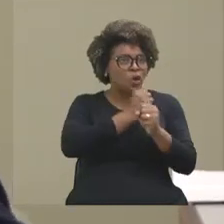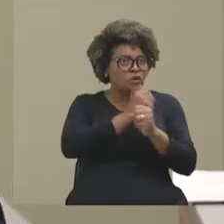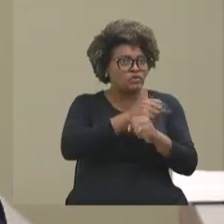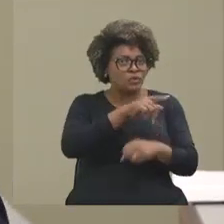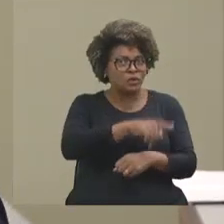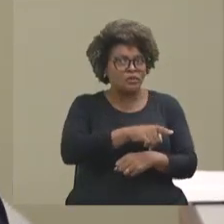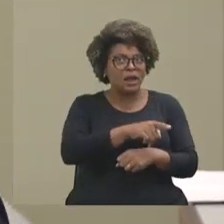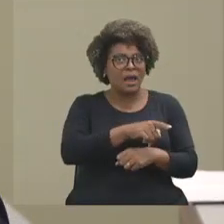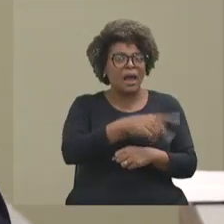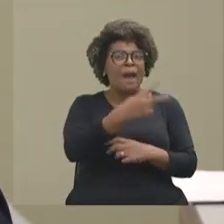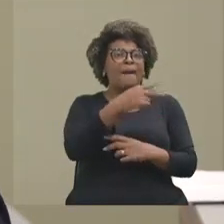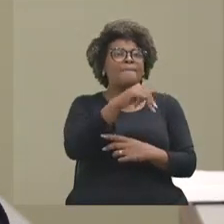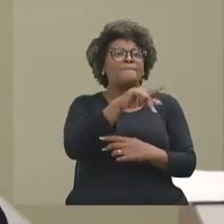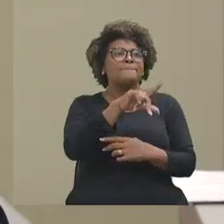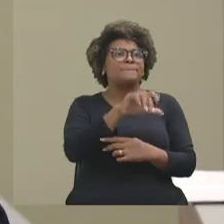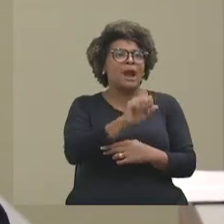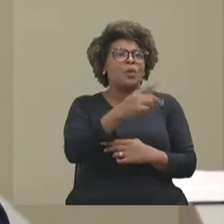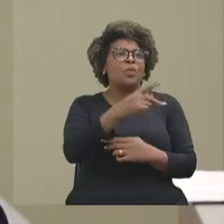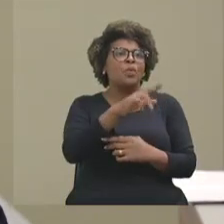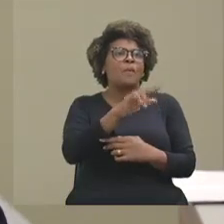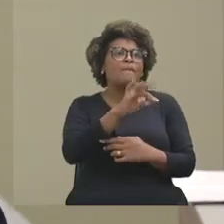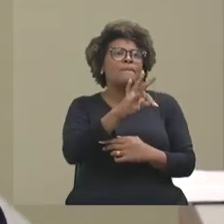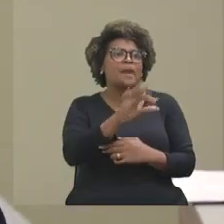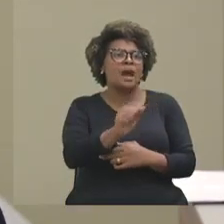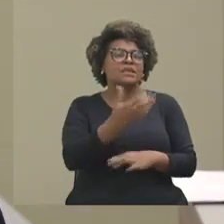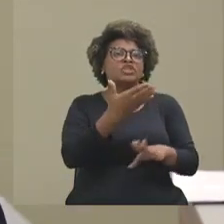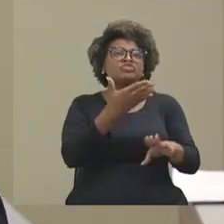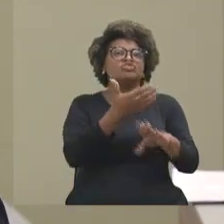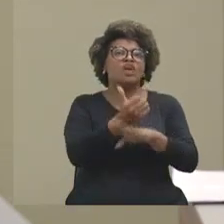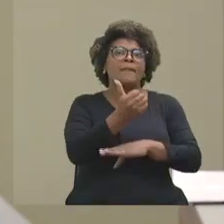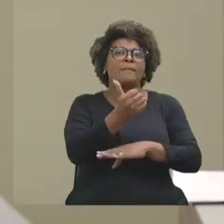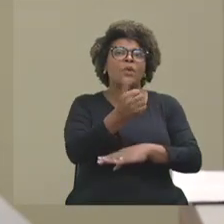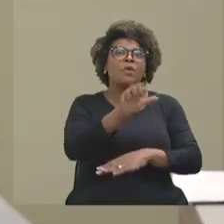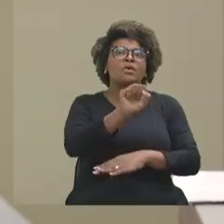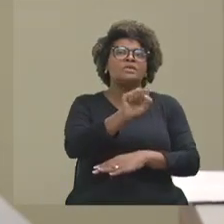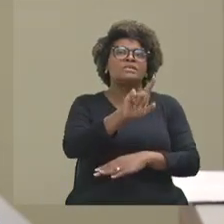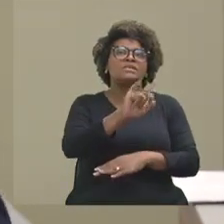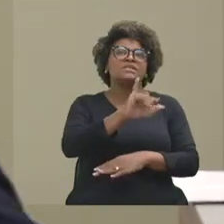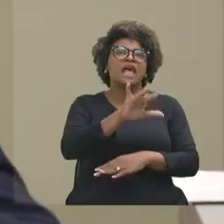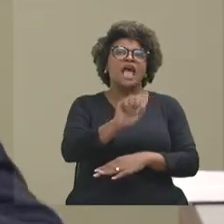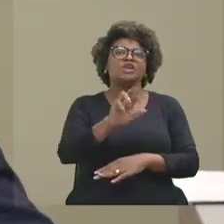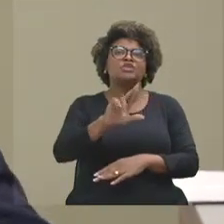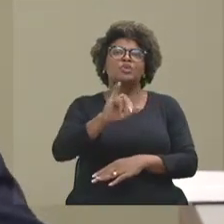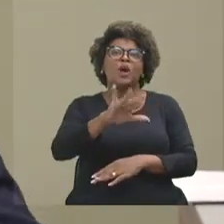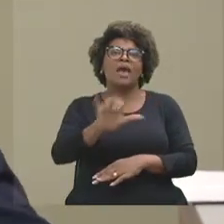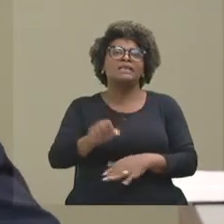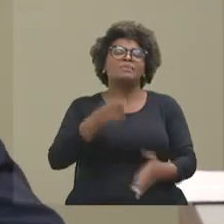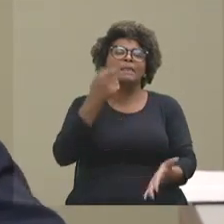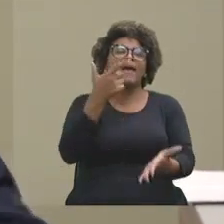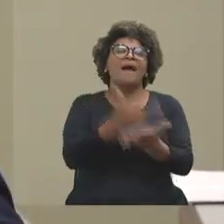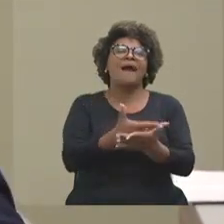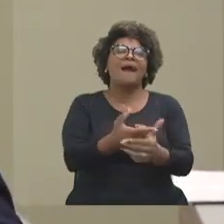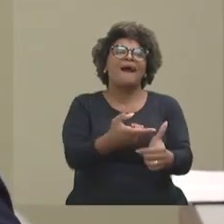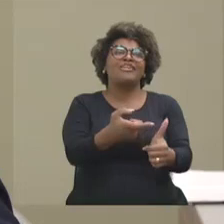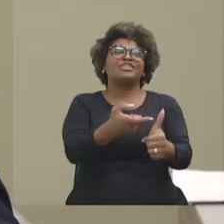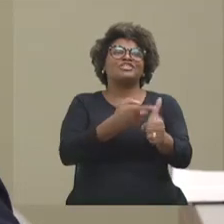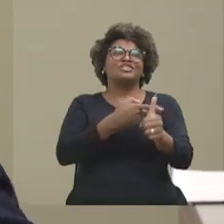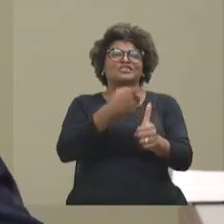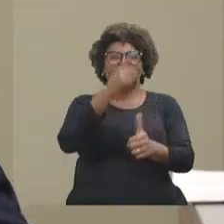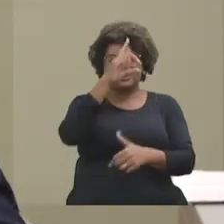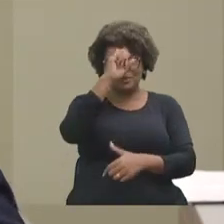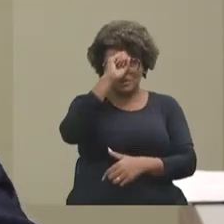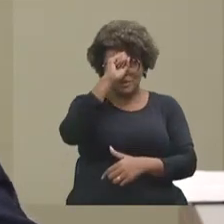e falou chamou o Sérgio Reis Para pagar a dívida do hospital e ele poder fechar o hospital sem dívida